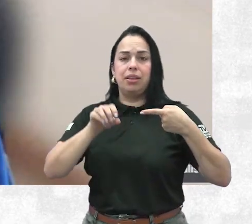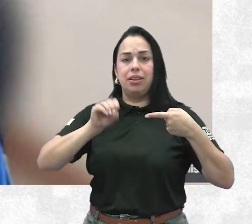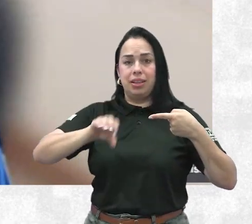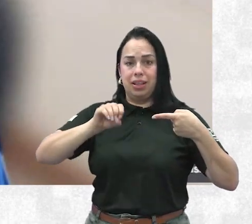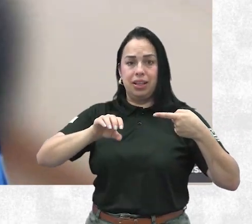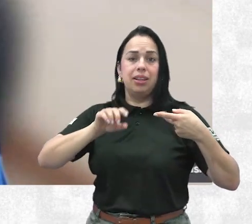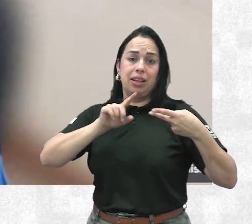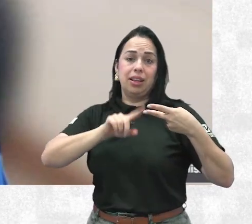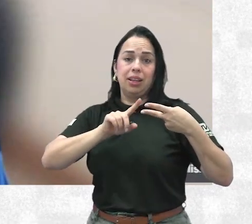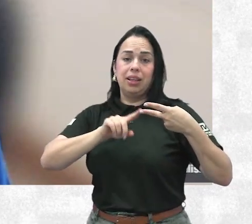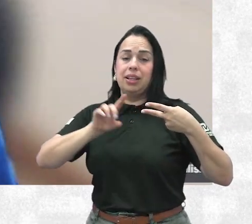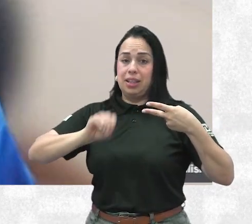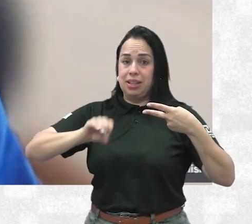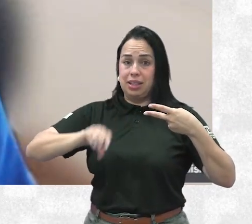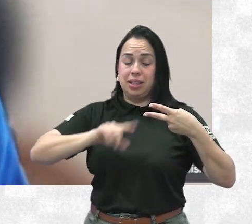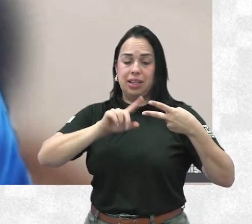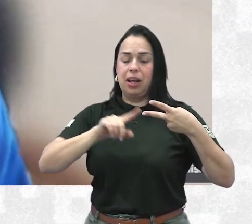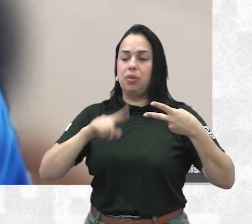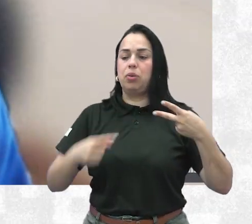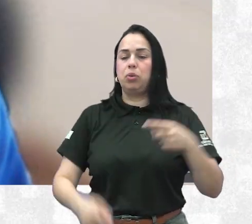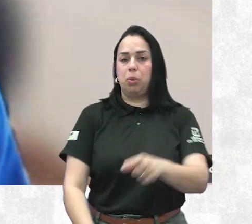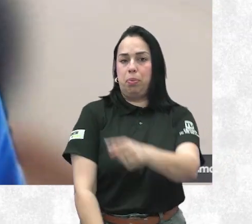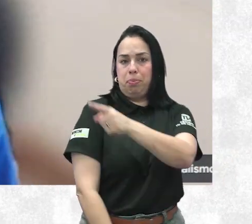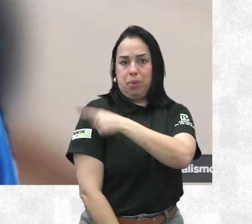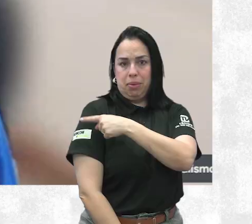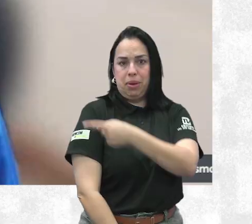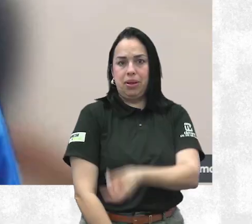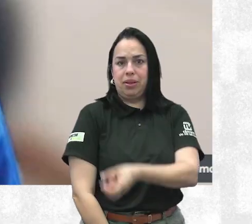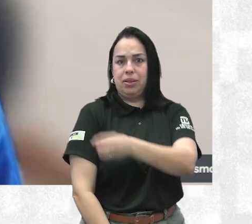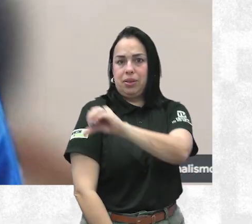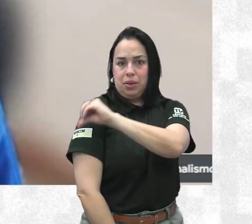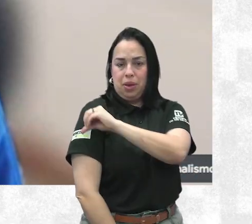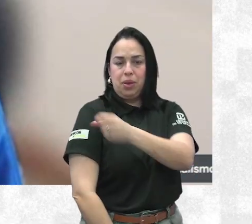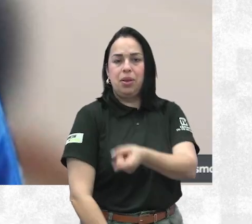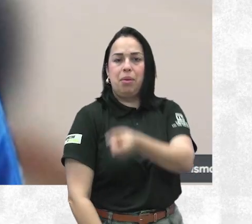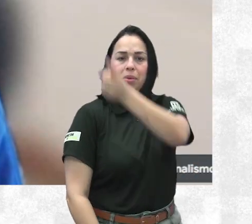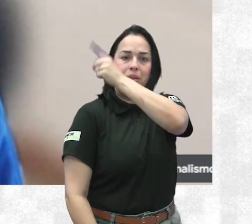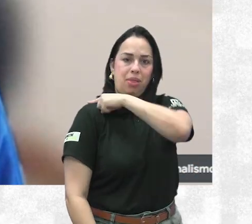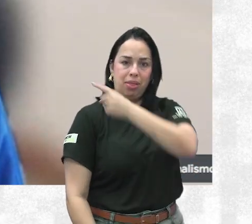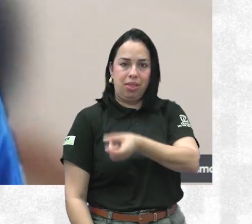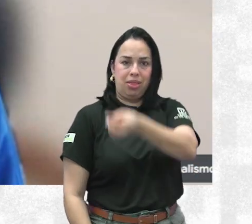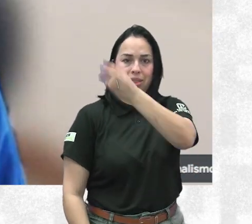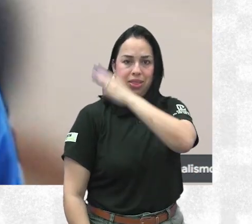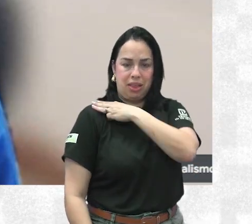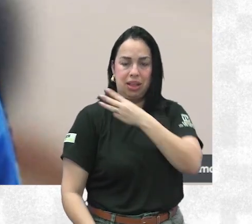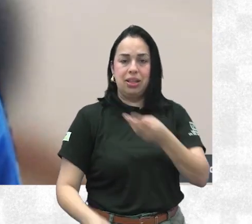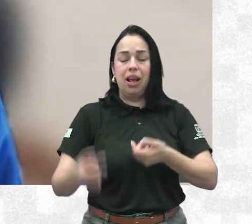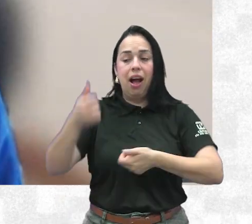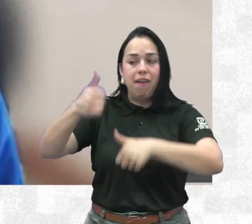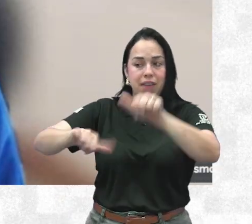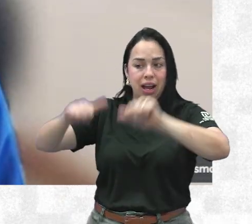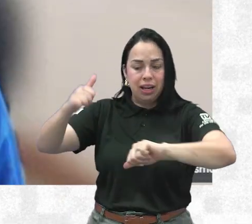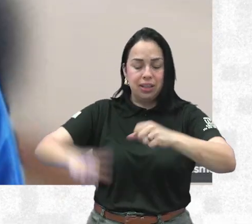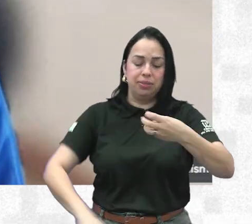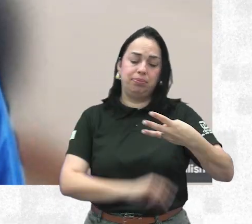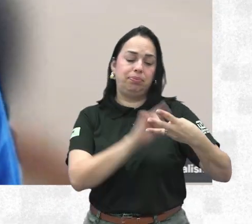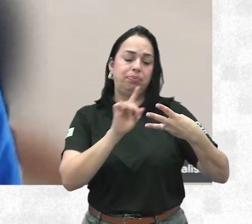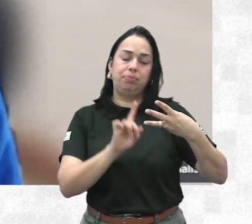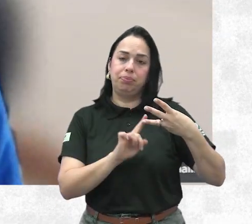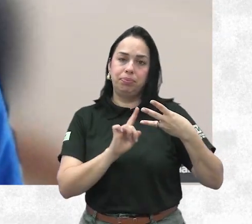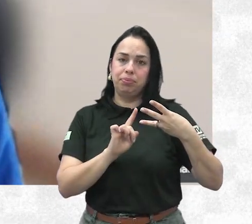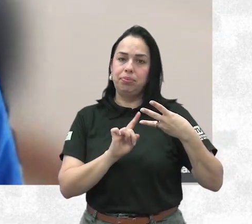educação entram indicadores do ensino fundamental e do ensino médio, tá certo? São médias.